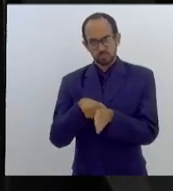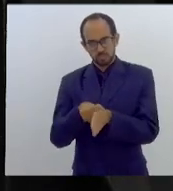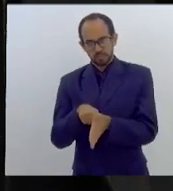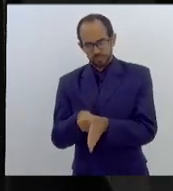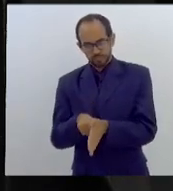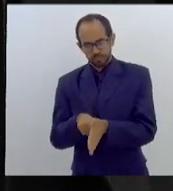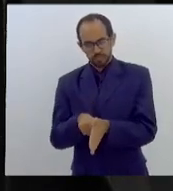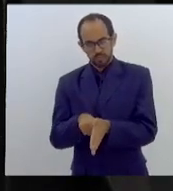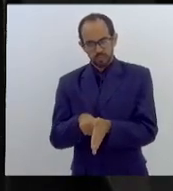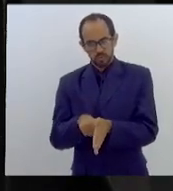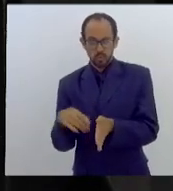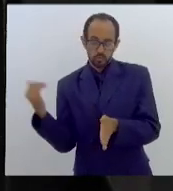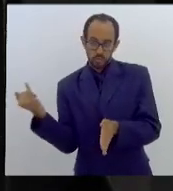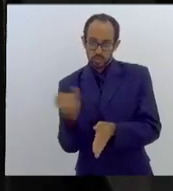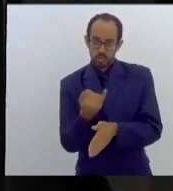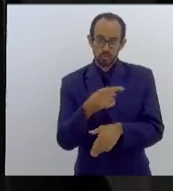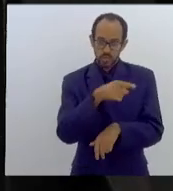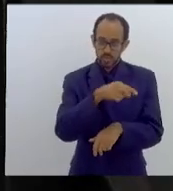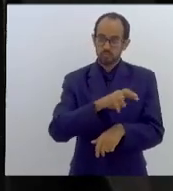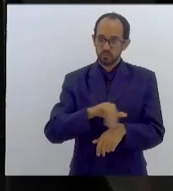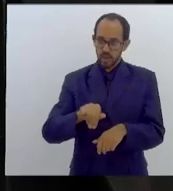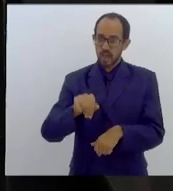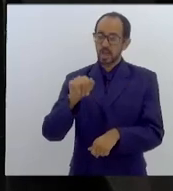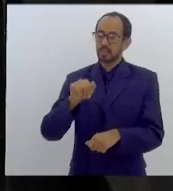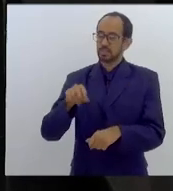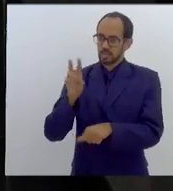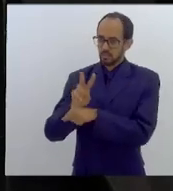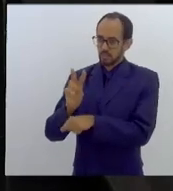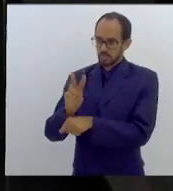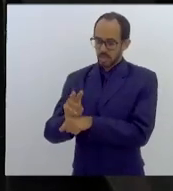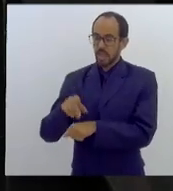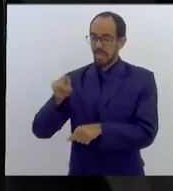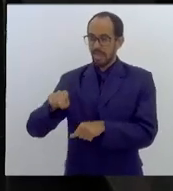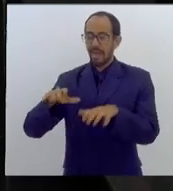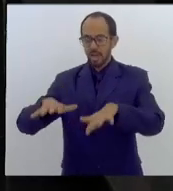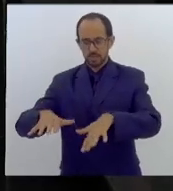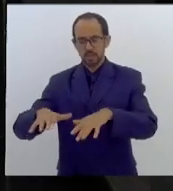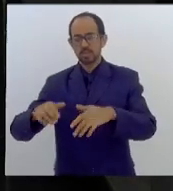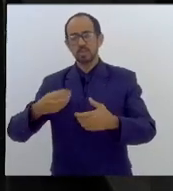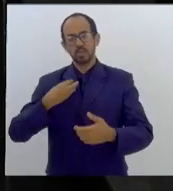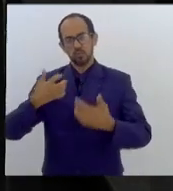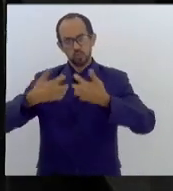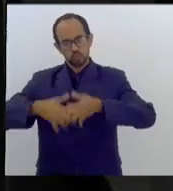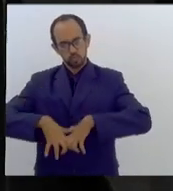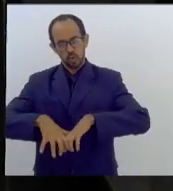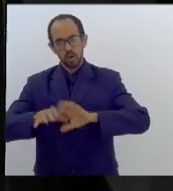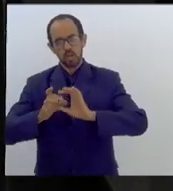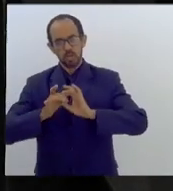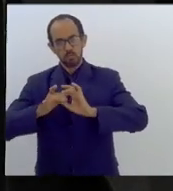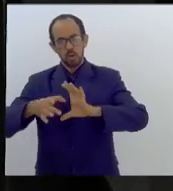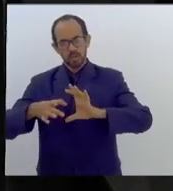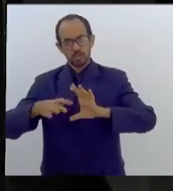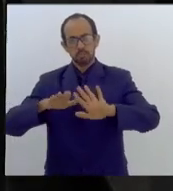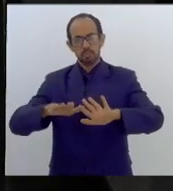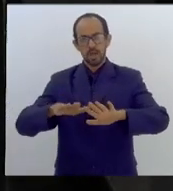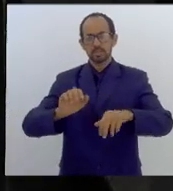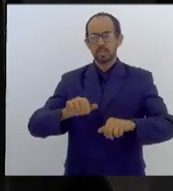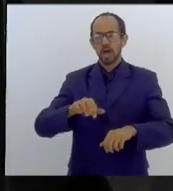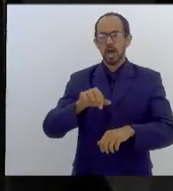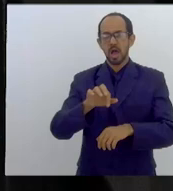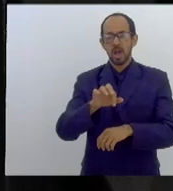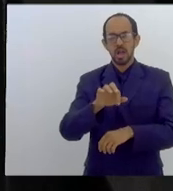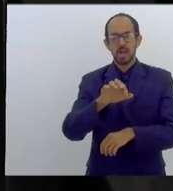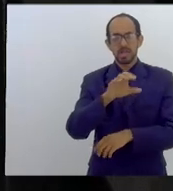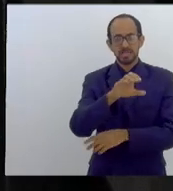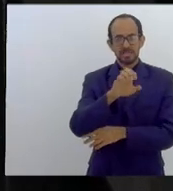irão se defender, por óbvio, esse é o Estado Democrático de Direito, é assim que deve funcionar, mas envolvendo não só a Fundação CEPERJ,